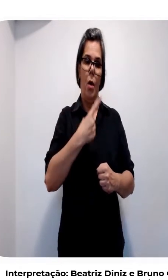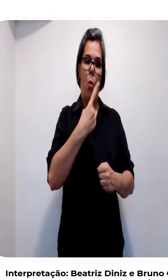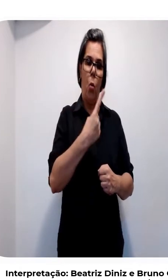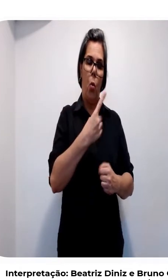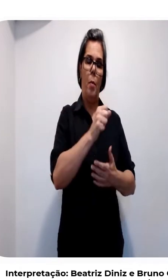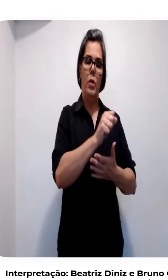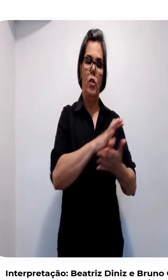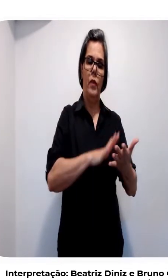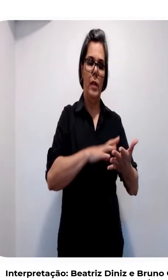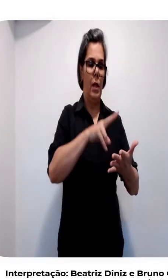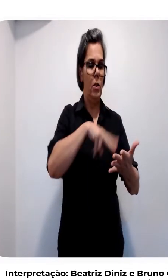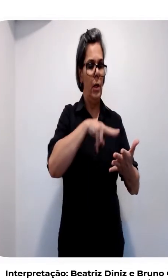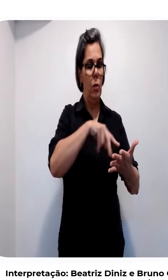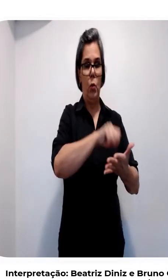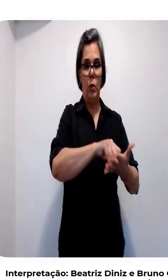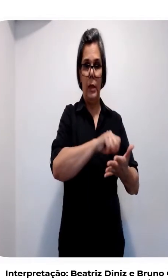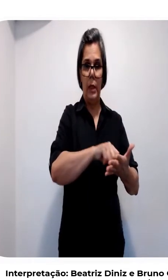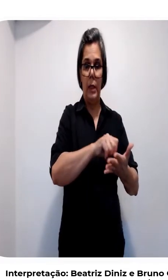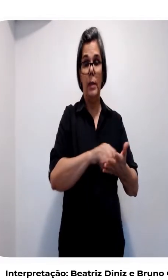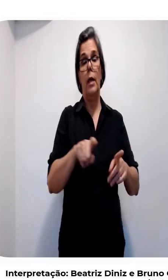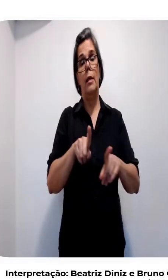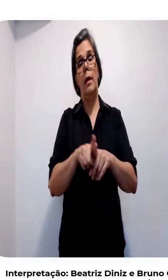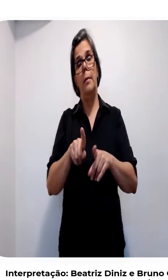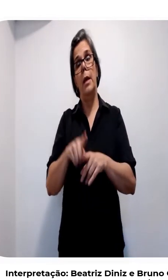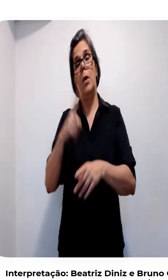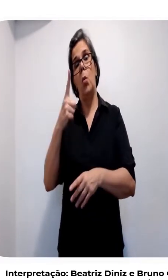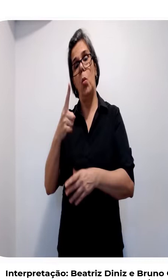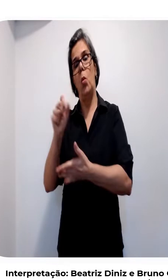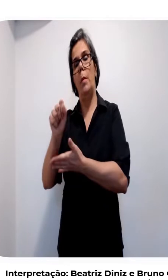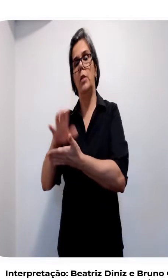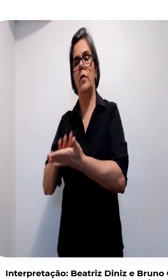leitura escrita e uma atividade de matemática.